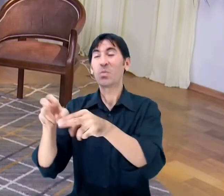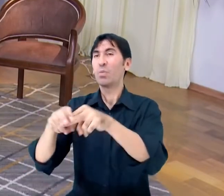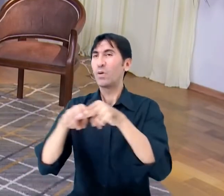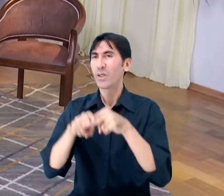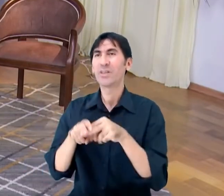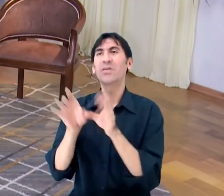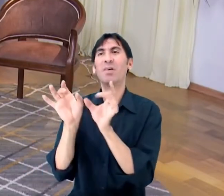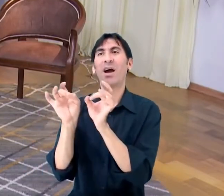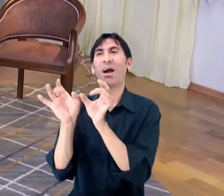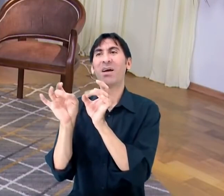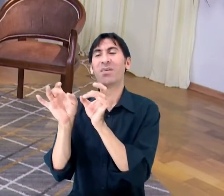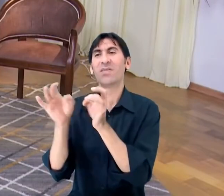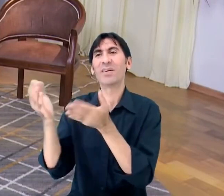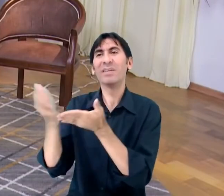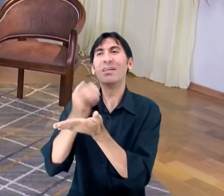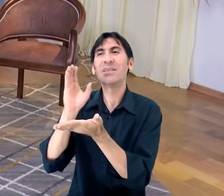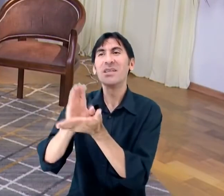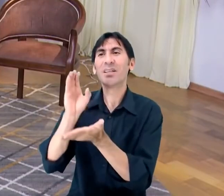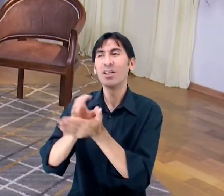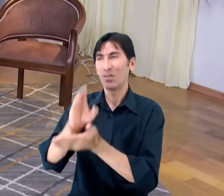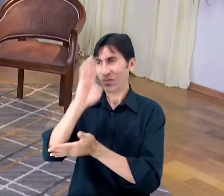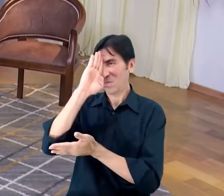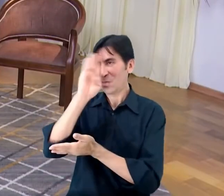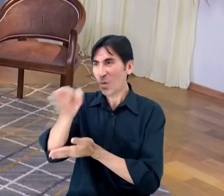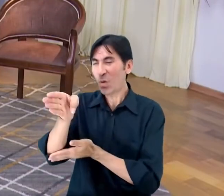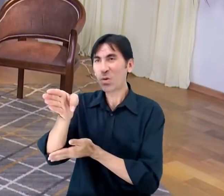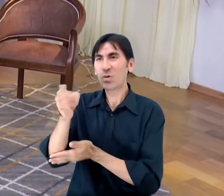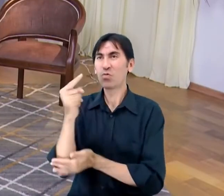você falar com pessoas individualmente.